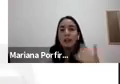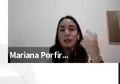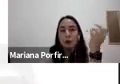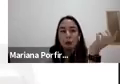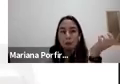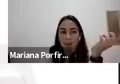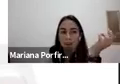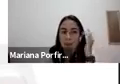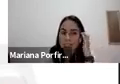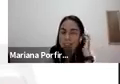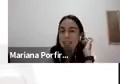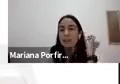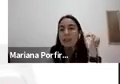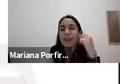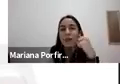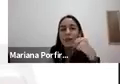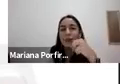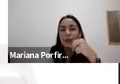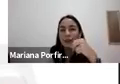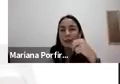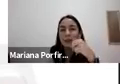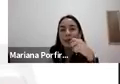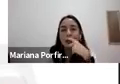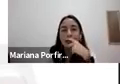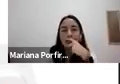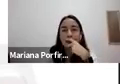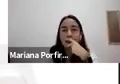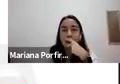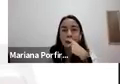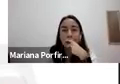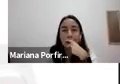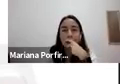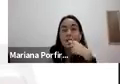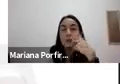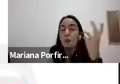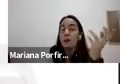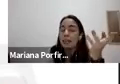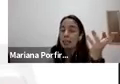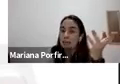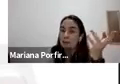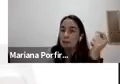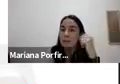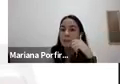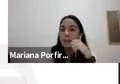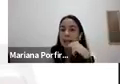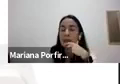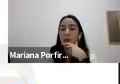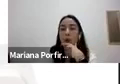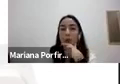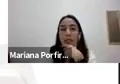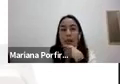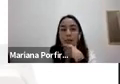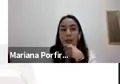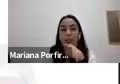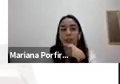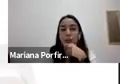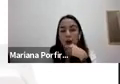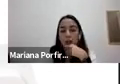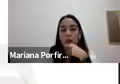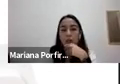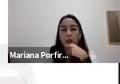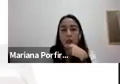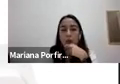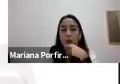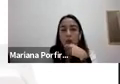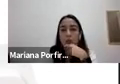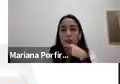Então, não é à toa que o Ministério da Saúde ele lançou uma lei, né, e um comunicado para que